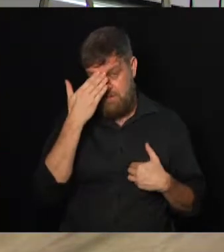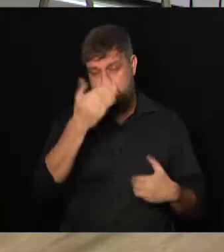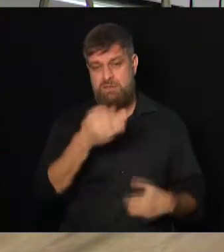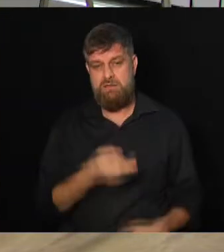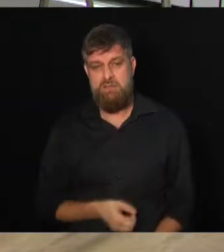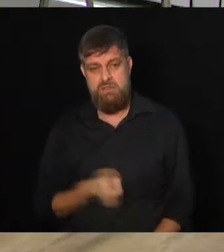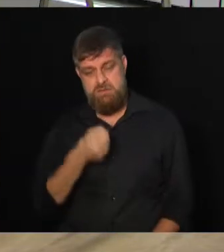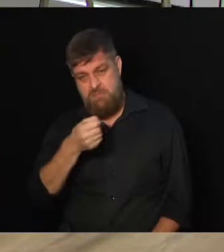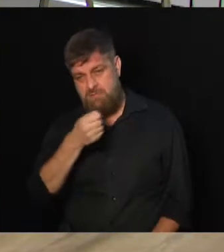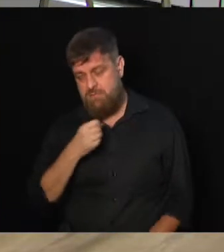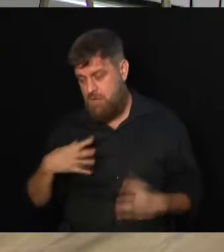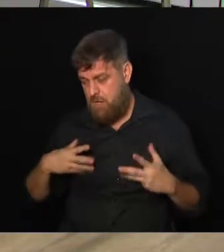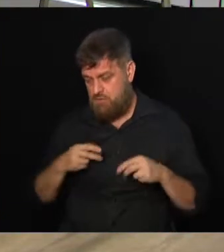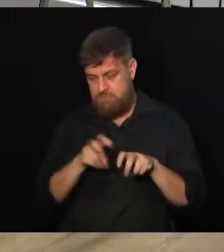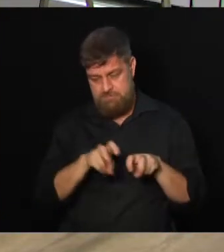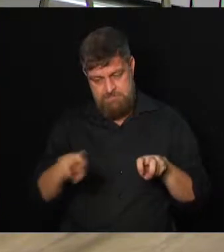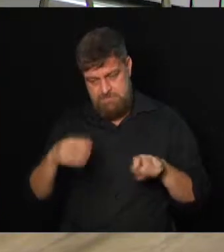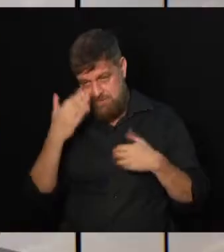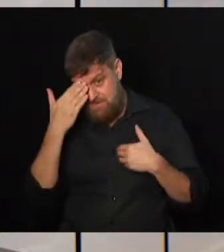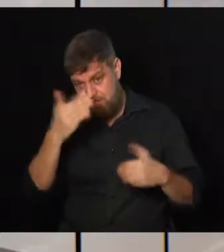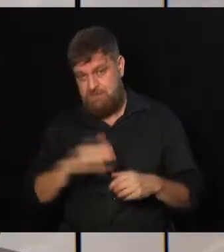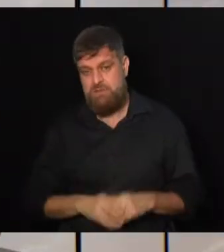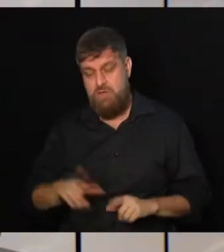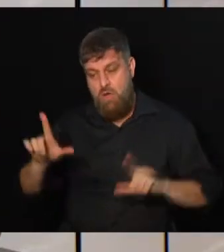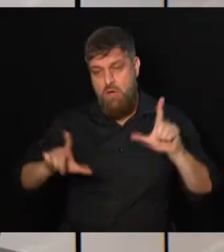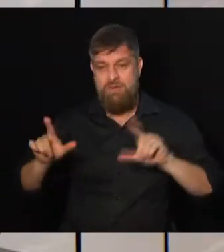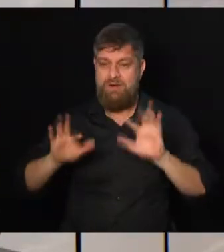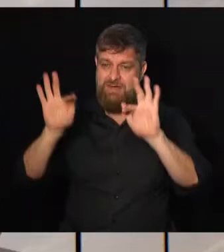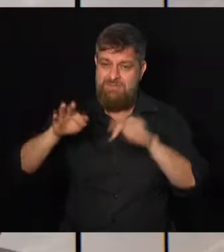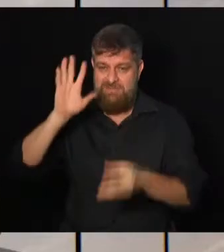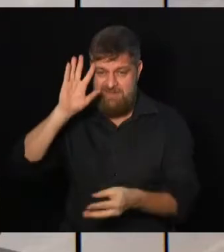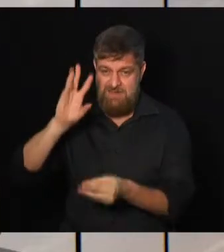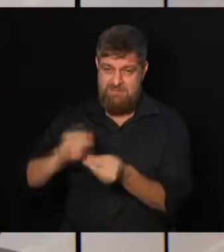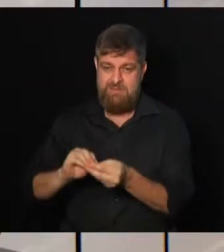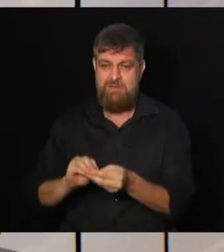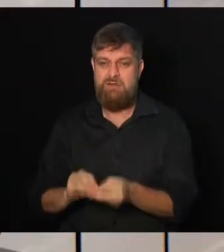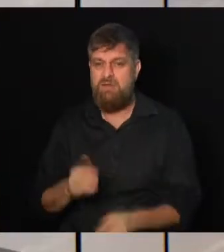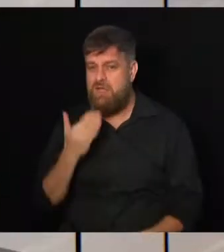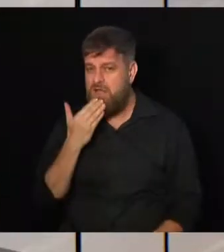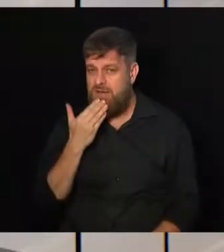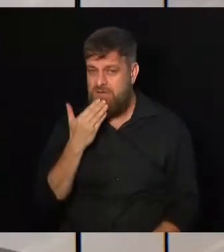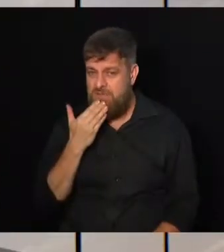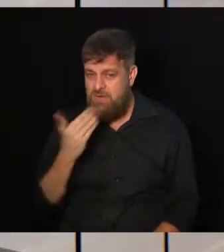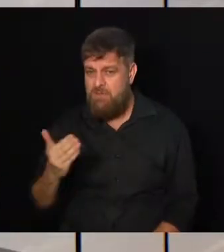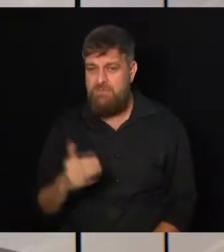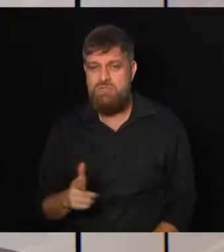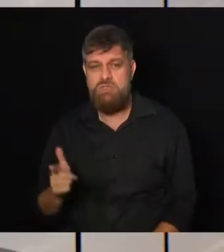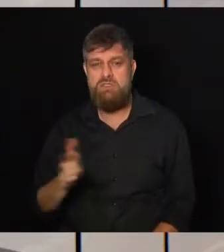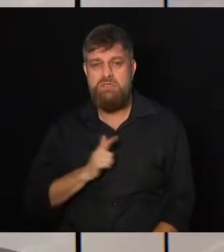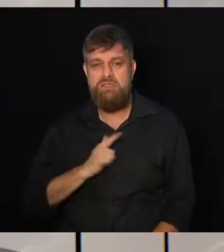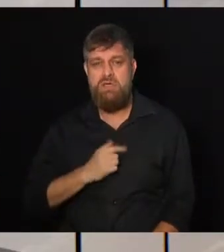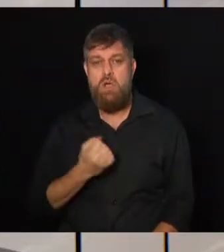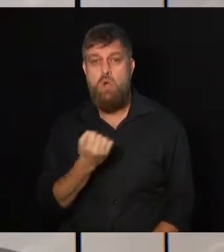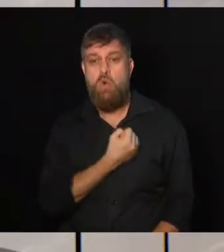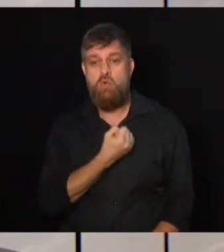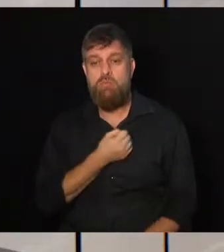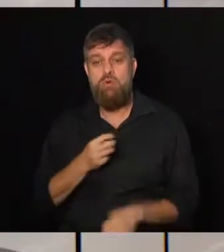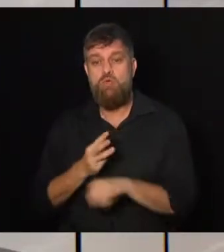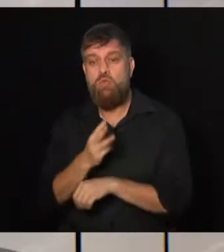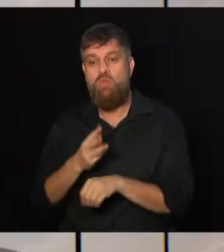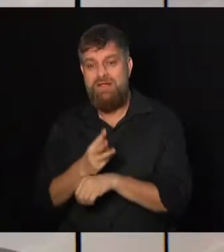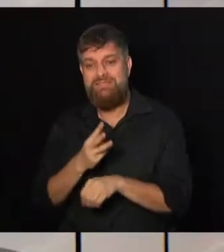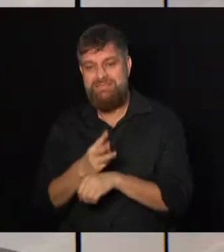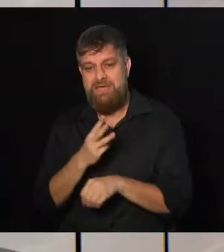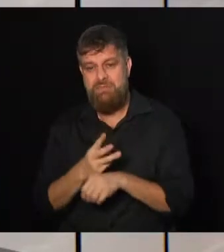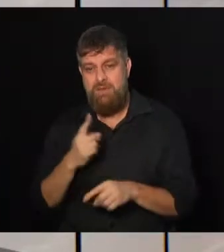participação, a participação Obrigado. de todos. O Questão de Ordem fica por aqui. Aí eu vou pedir agora para para o pessoal colocar o número do nosso WhatsApp,